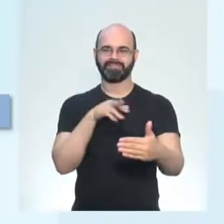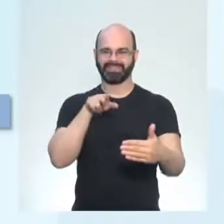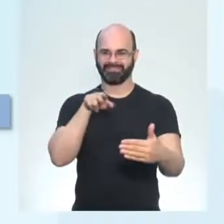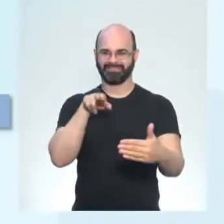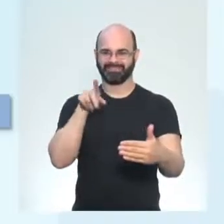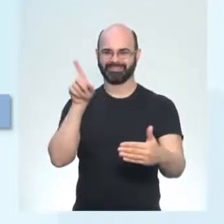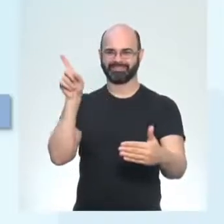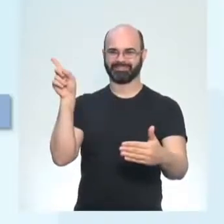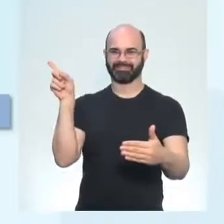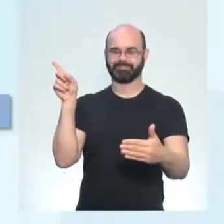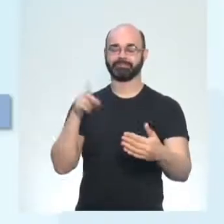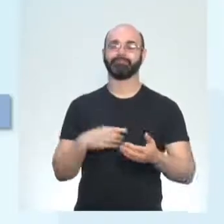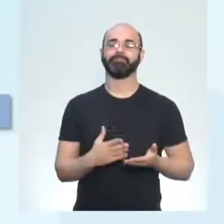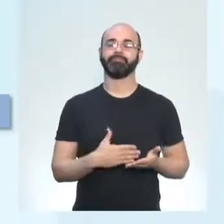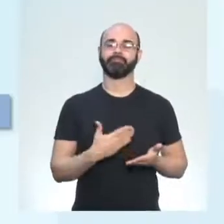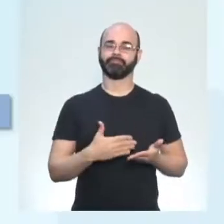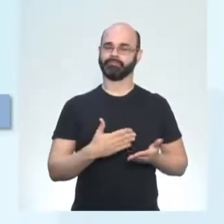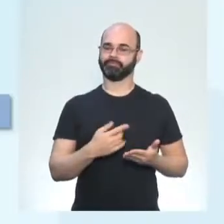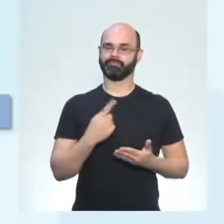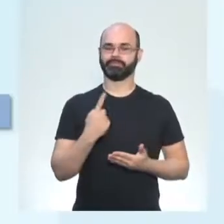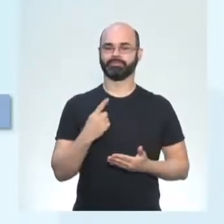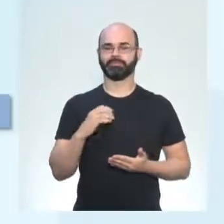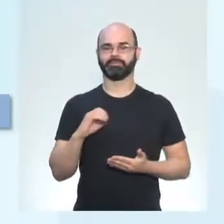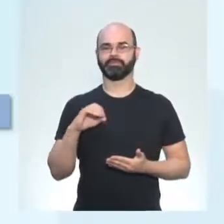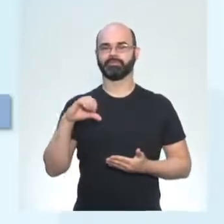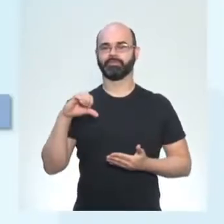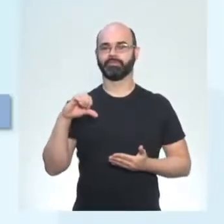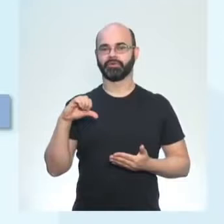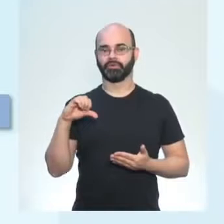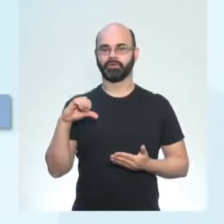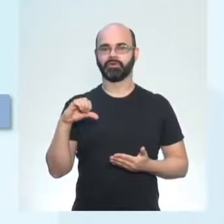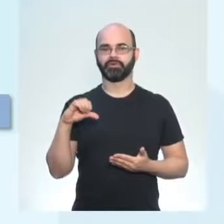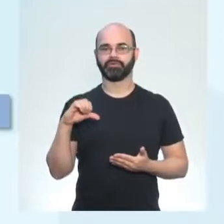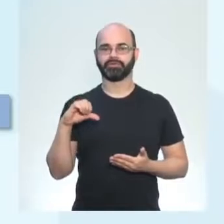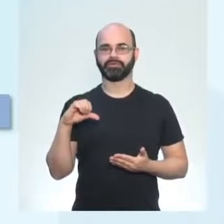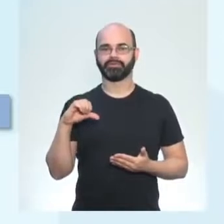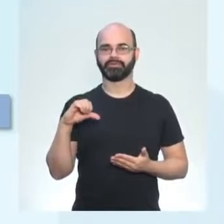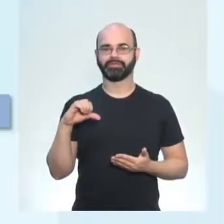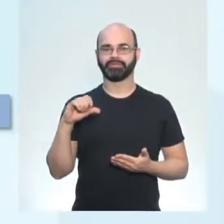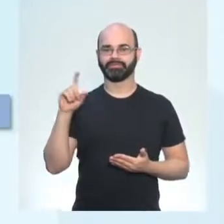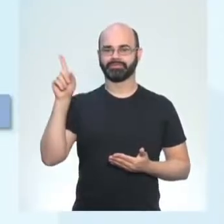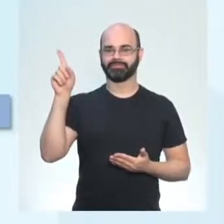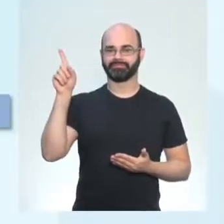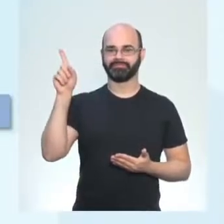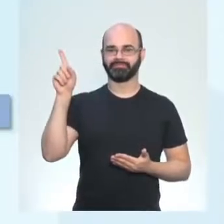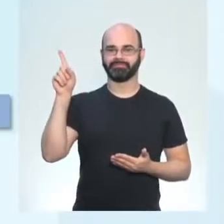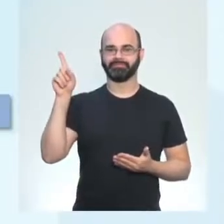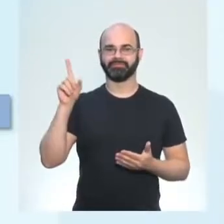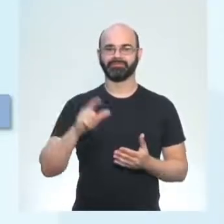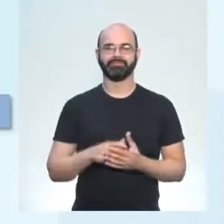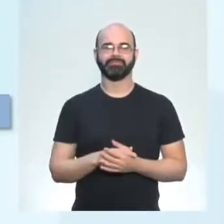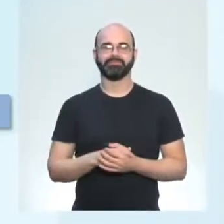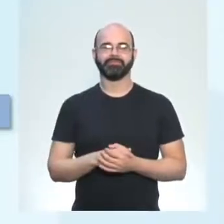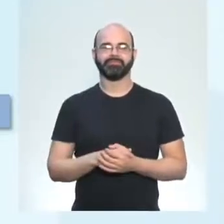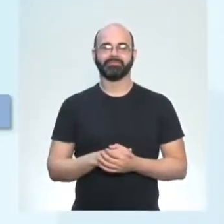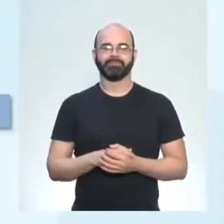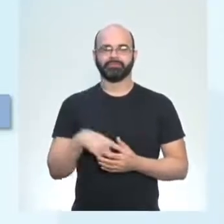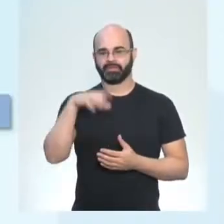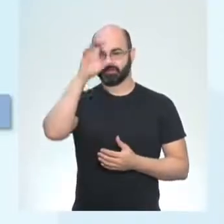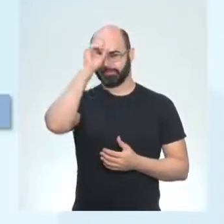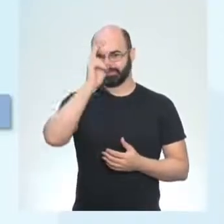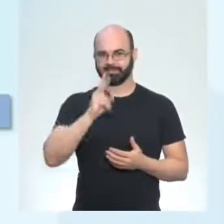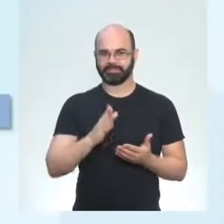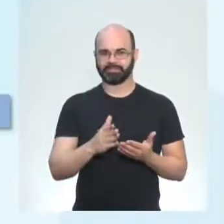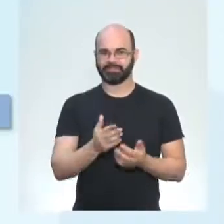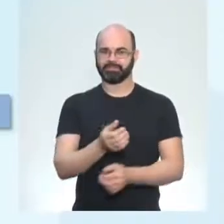na página 109. Olha aqui, ó, página 109 do nosso Aprender Sempre. E ele está perguntando o seguinte,